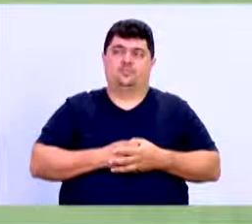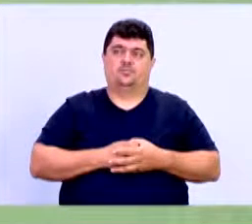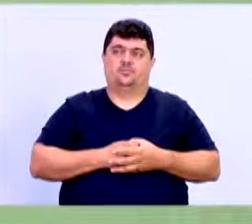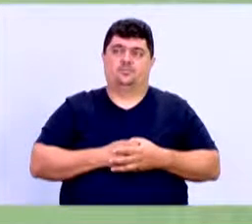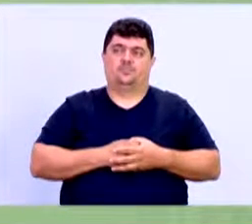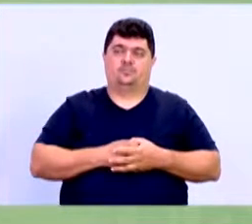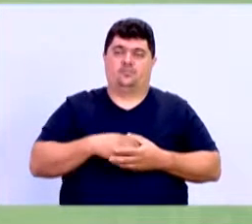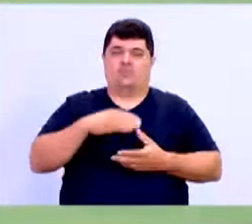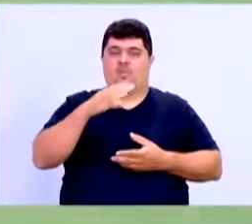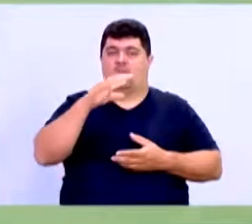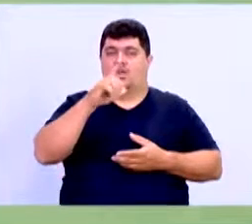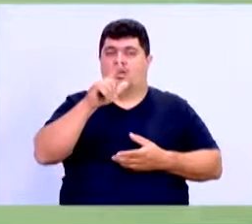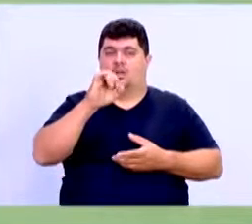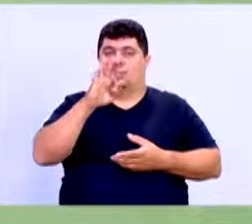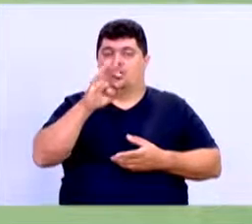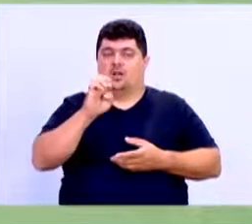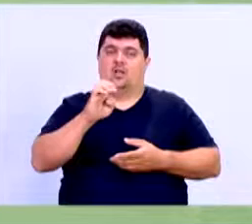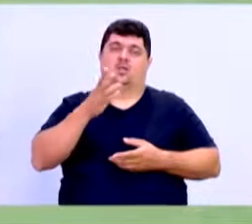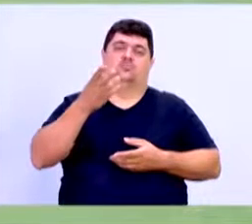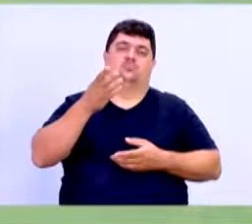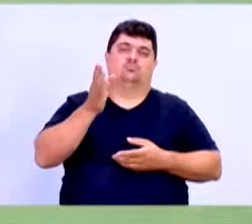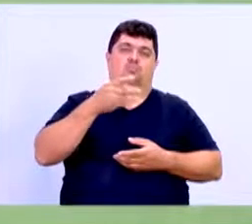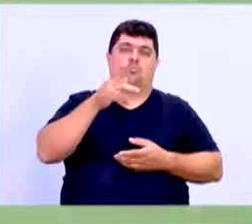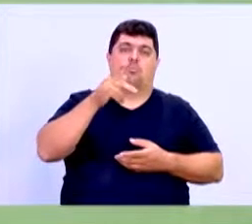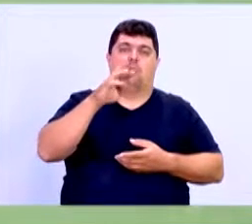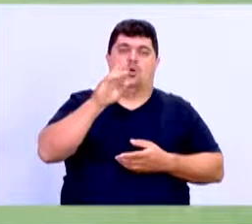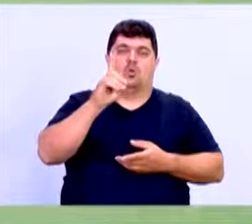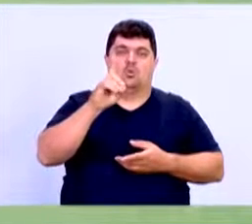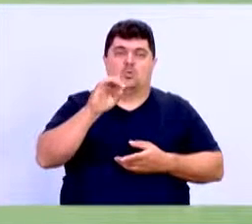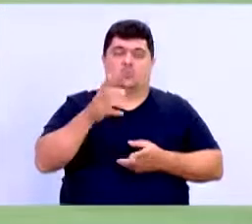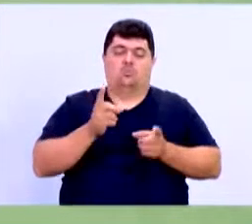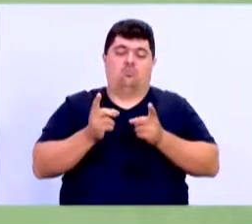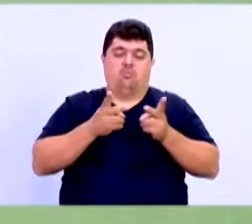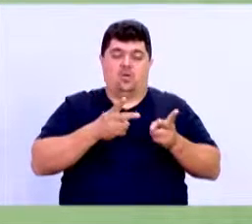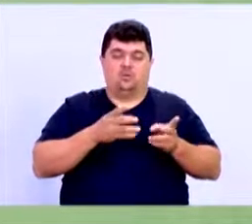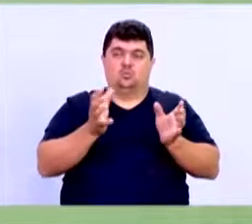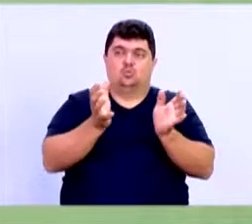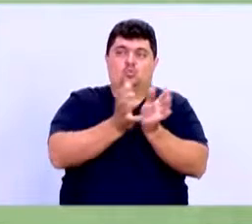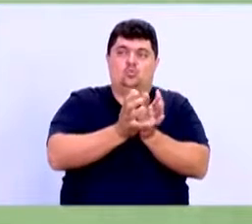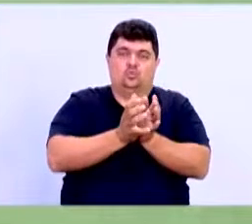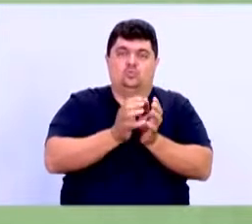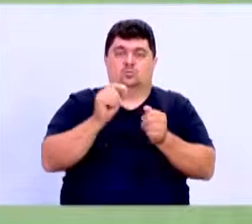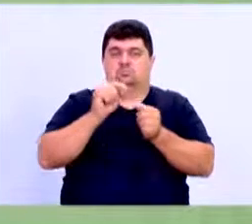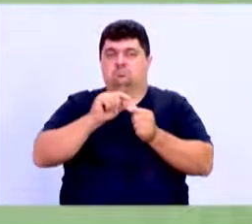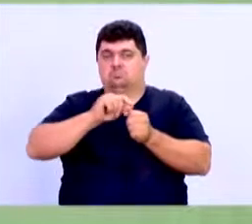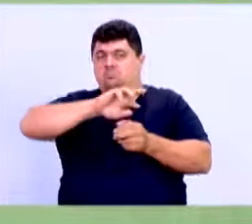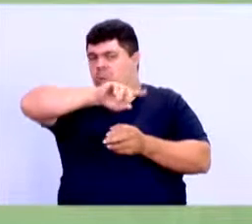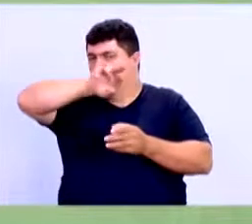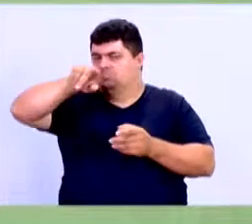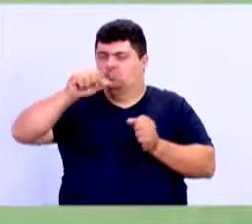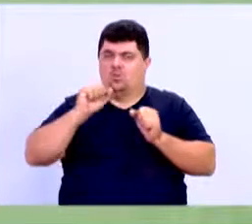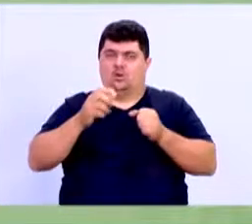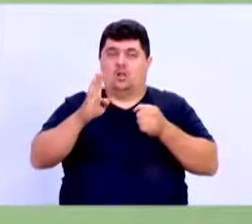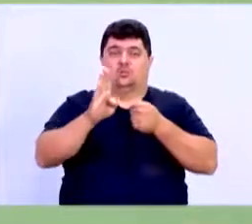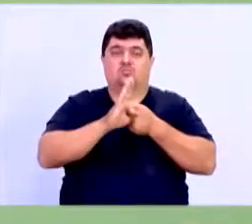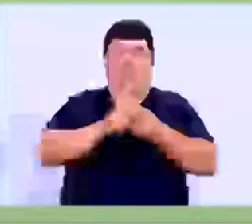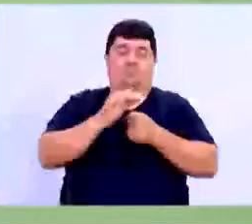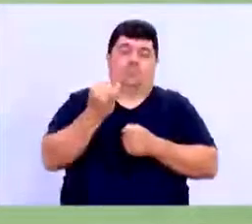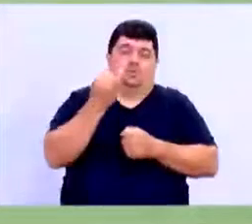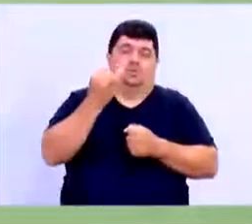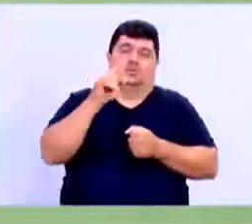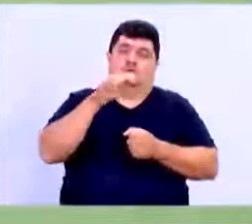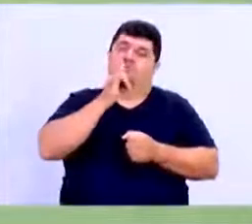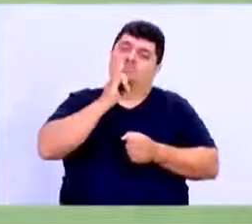assim: cliente, produto, venda, turma, função, entre vários outros. Então, esses são exemplos